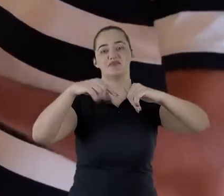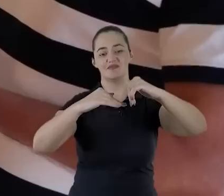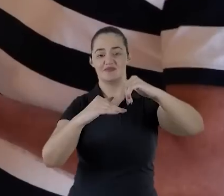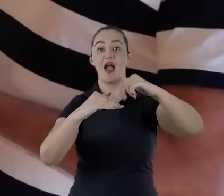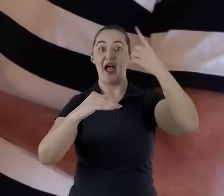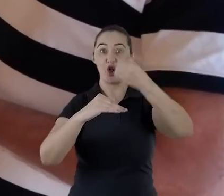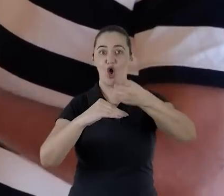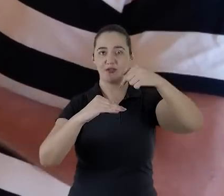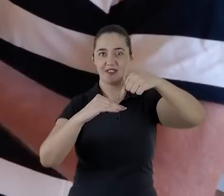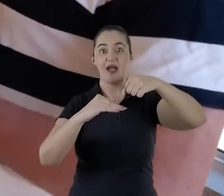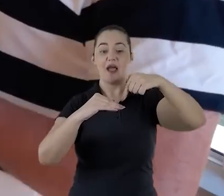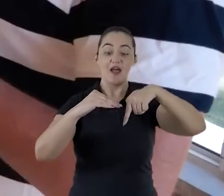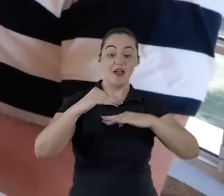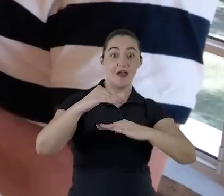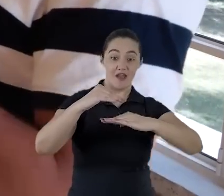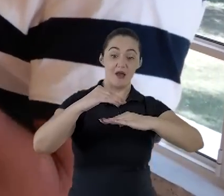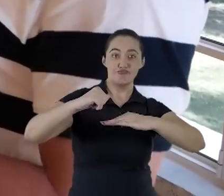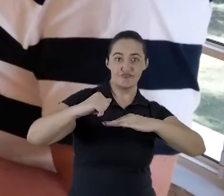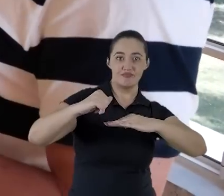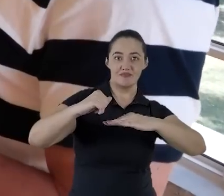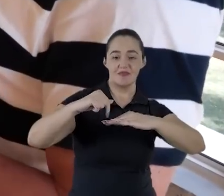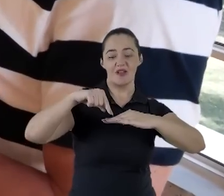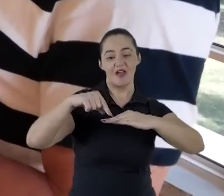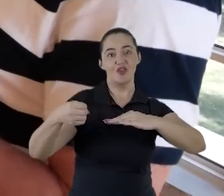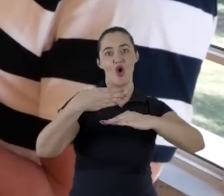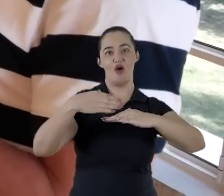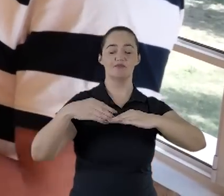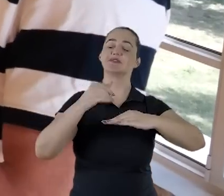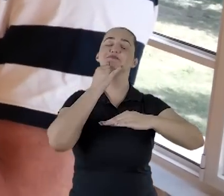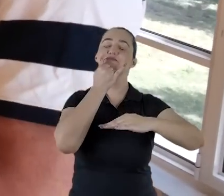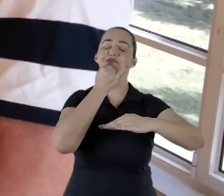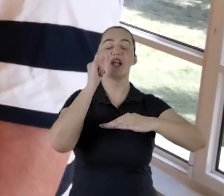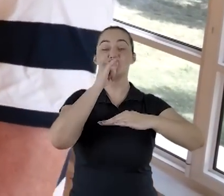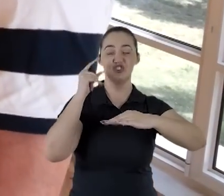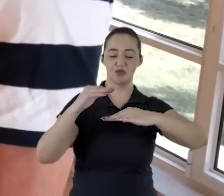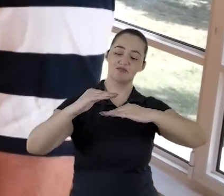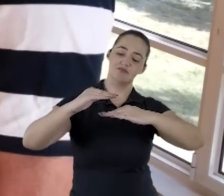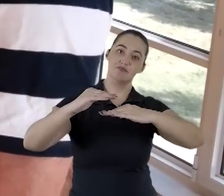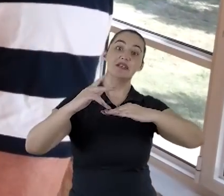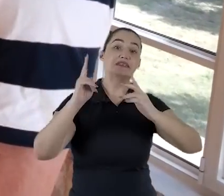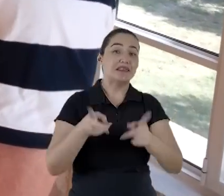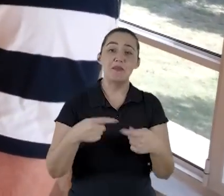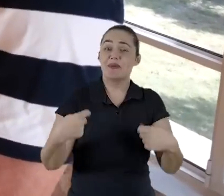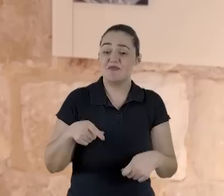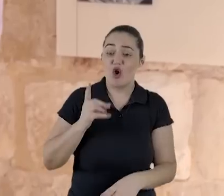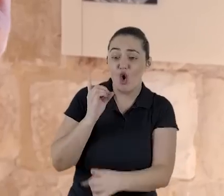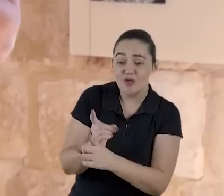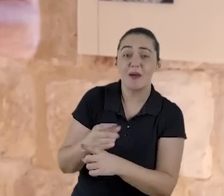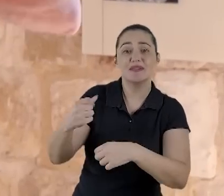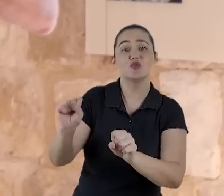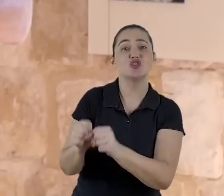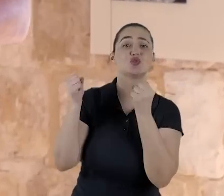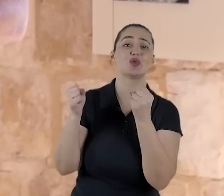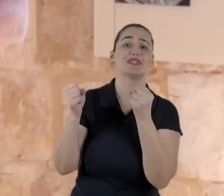antiguidades. Assim, a arqueologia é uma ciência que destrói, né? No sentido que você tem que escavar. não sei o que você está para